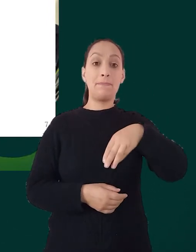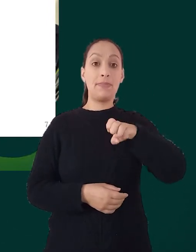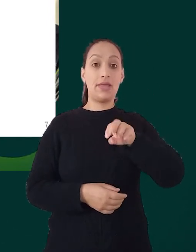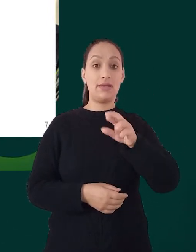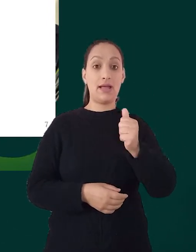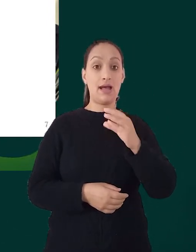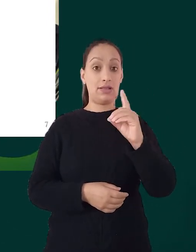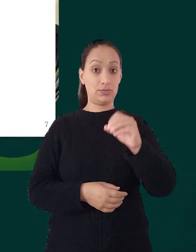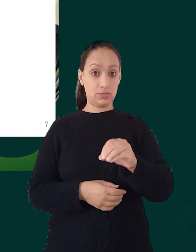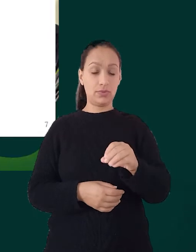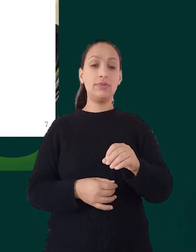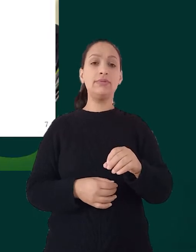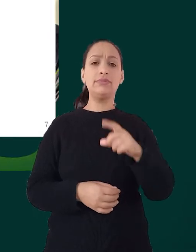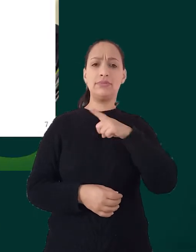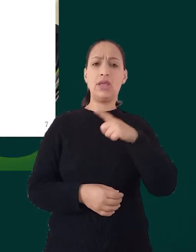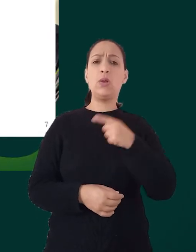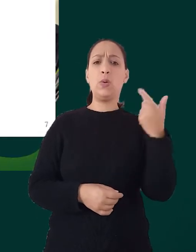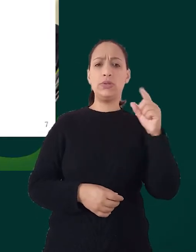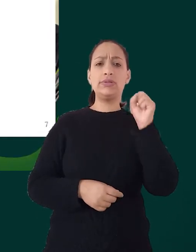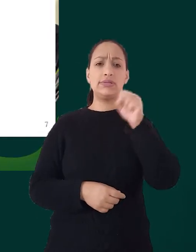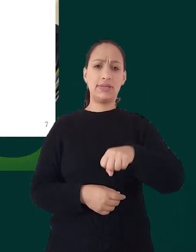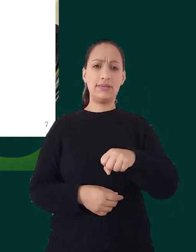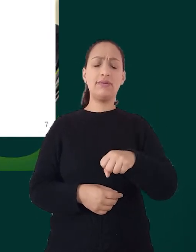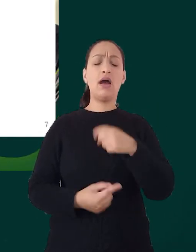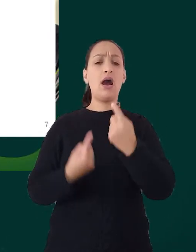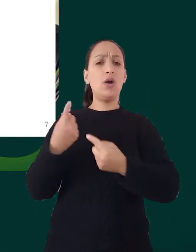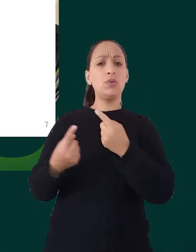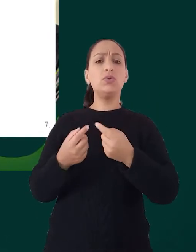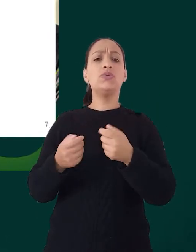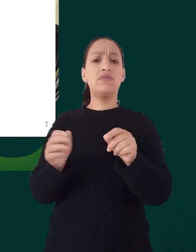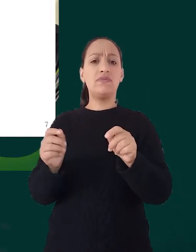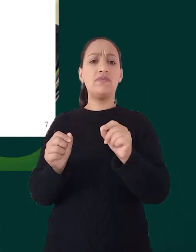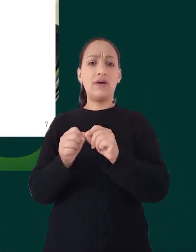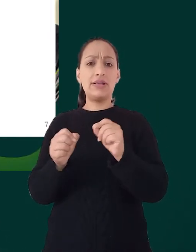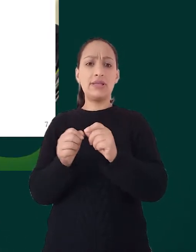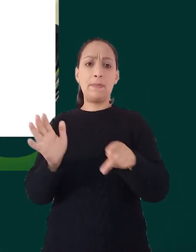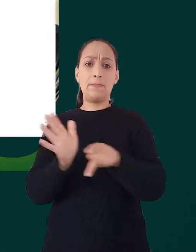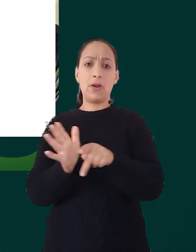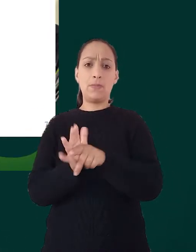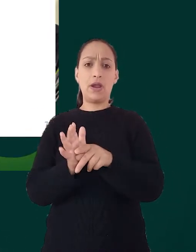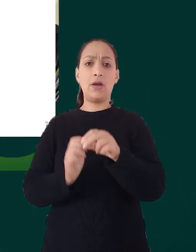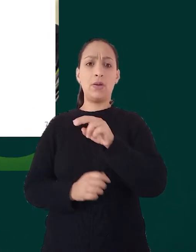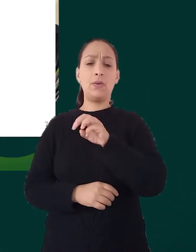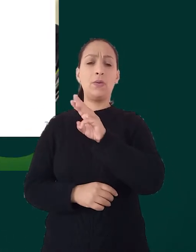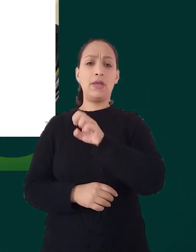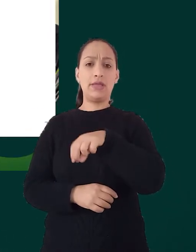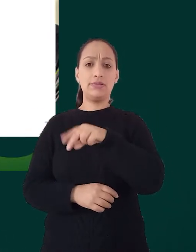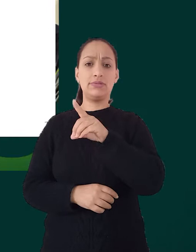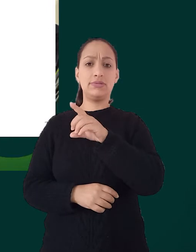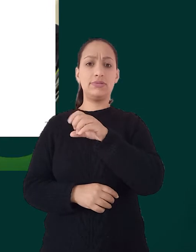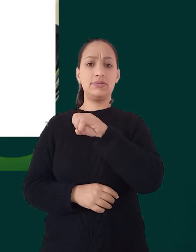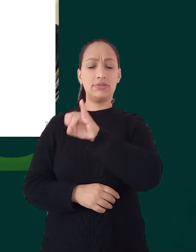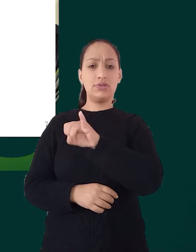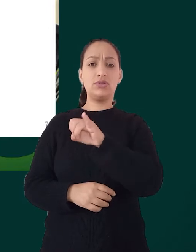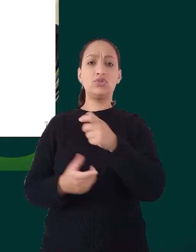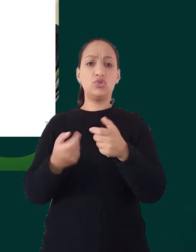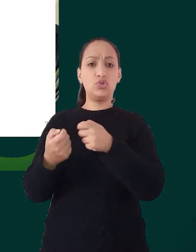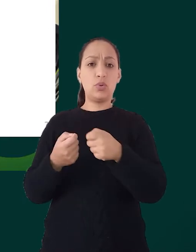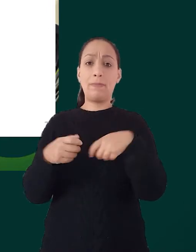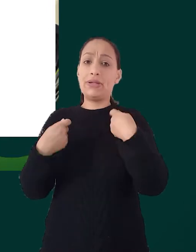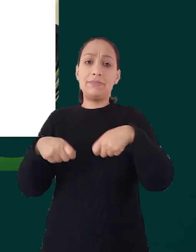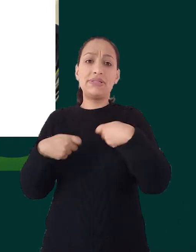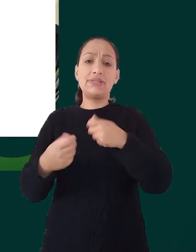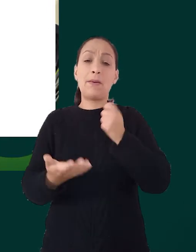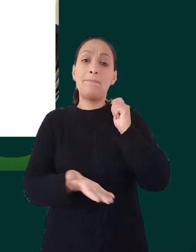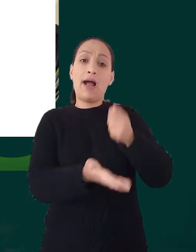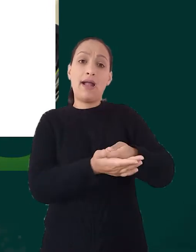Inclusive, algumas empresas de jogos fazem a sua própria engine de jogo para não ter que pagar direito autoral, não ter que pagar parte do lucro para